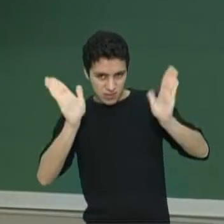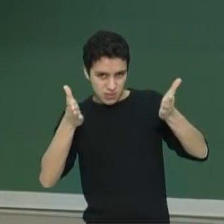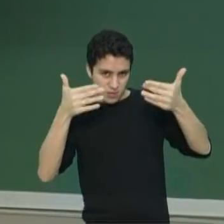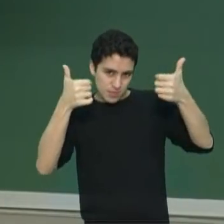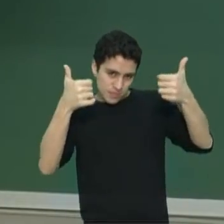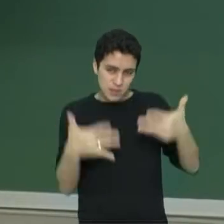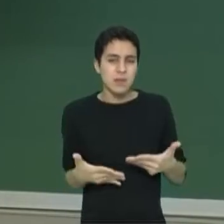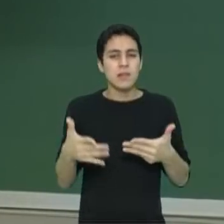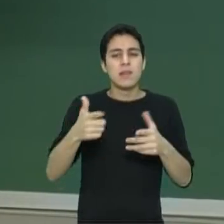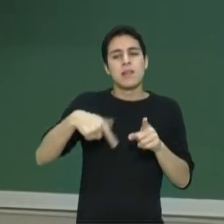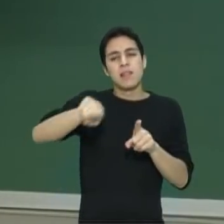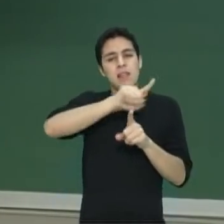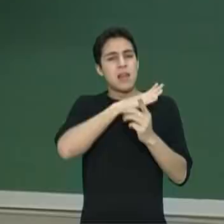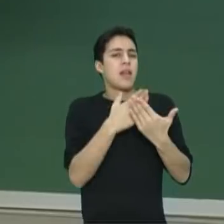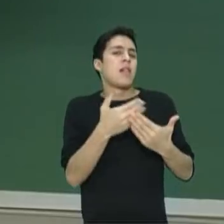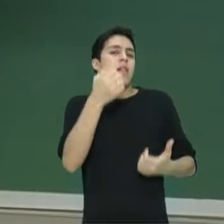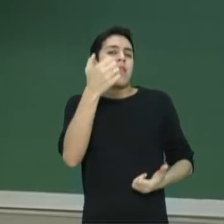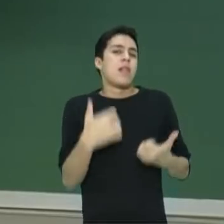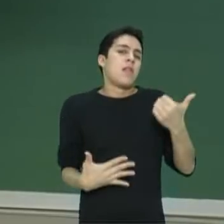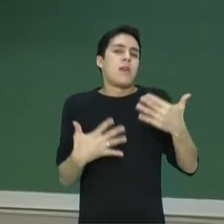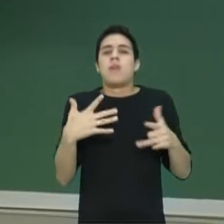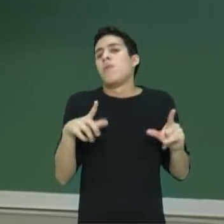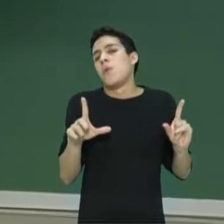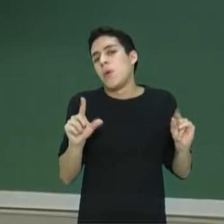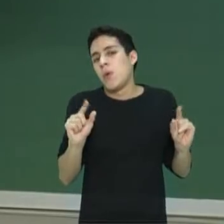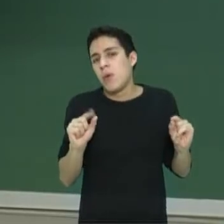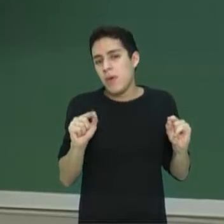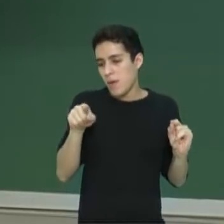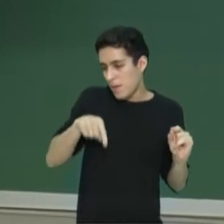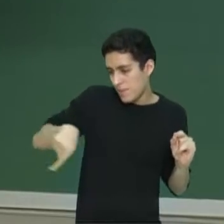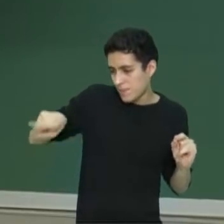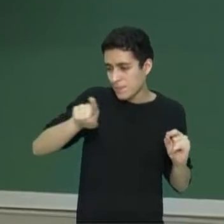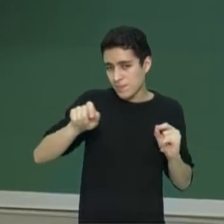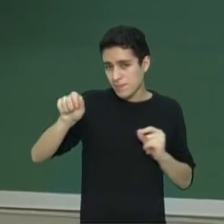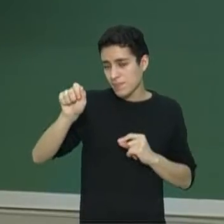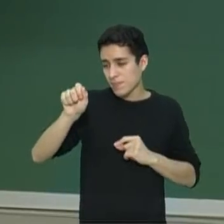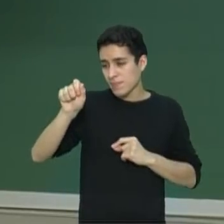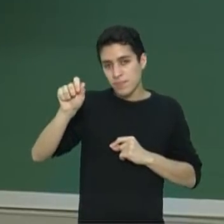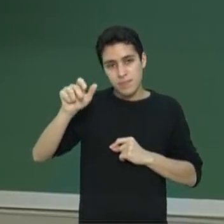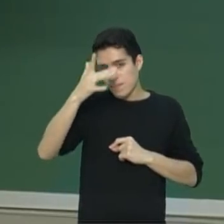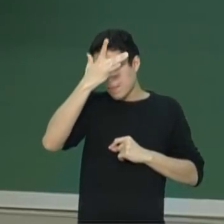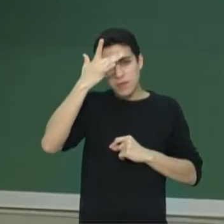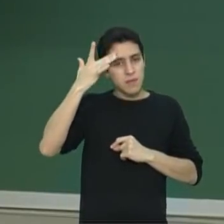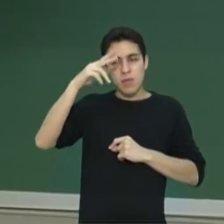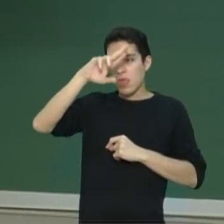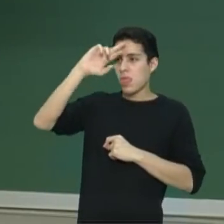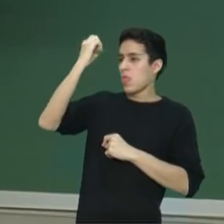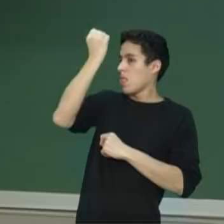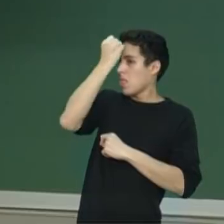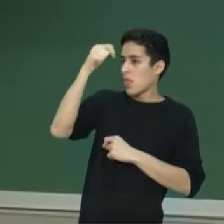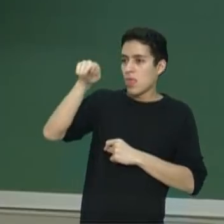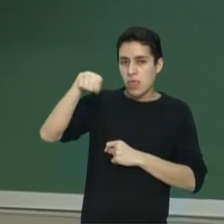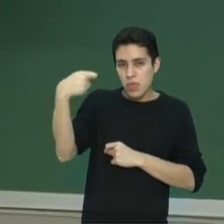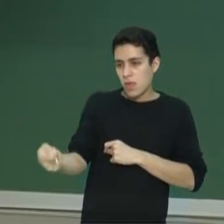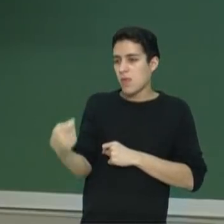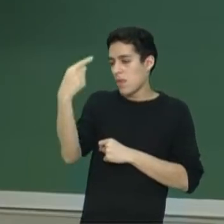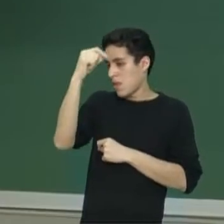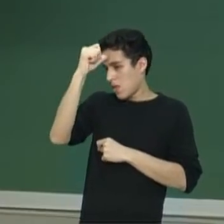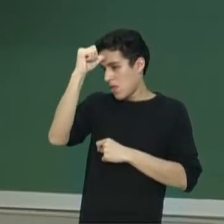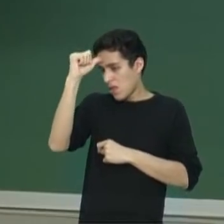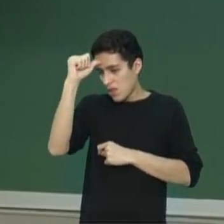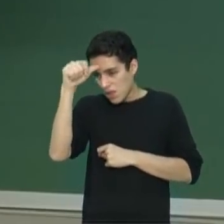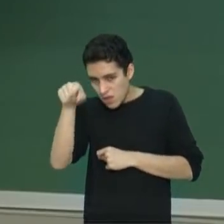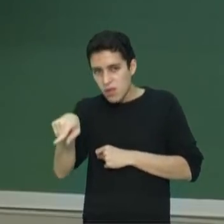nas outras aulas e na aula de hoje, é que a gente tem, muitos têm uma visão estereotipada, determinada já sobre a Índia,